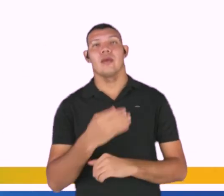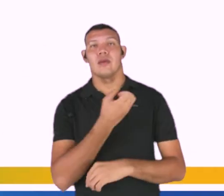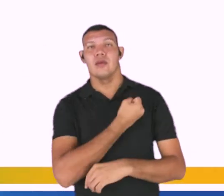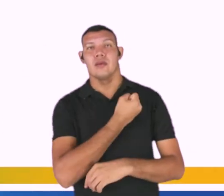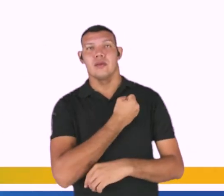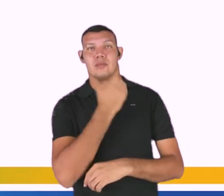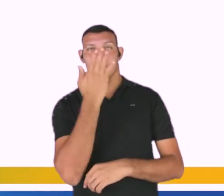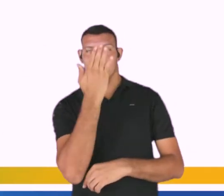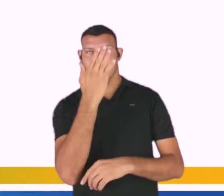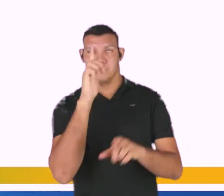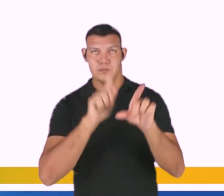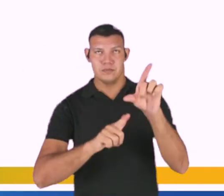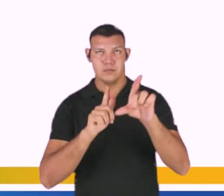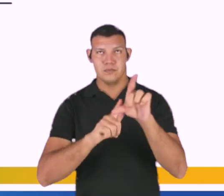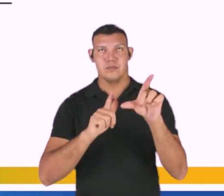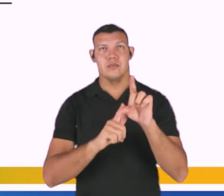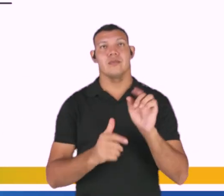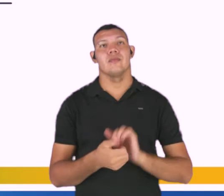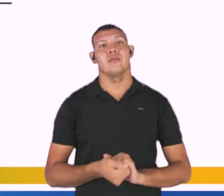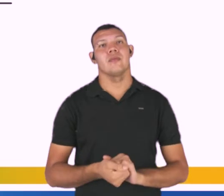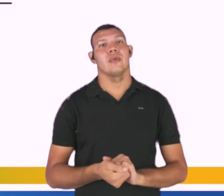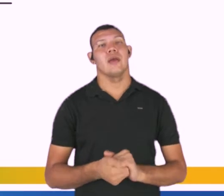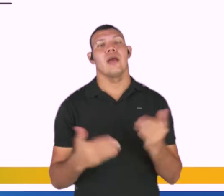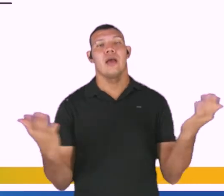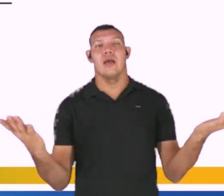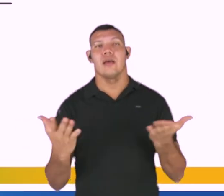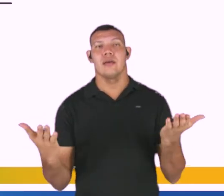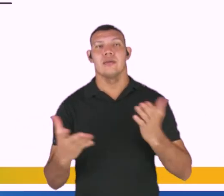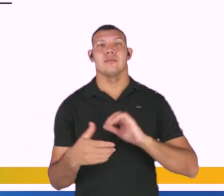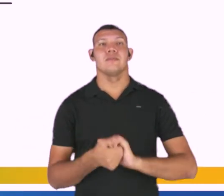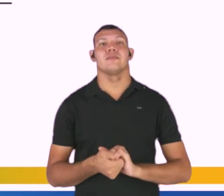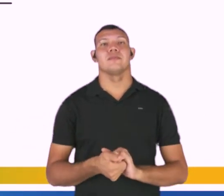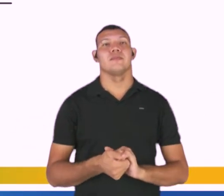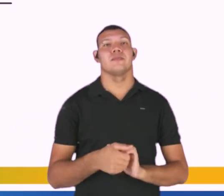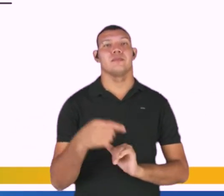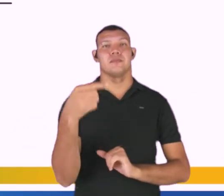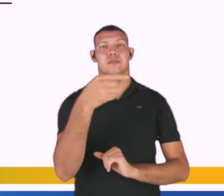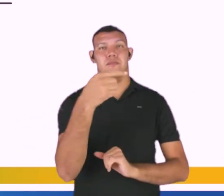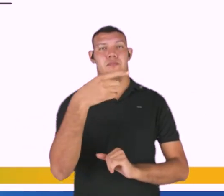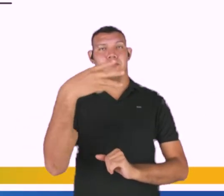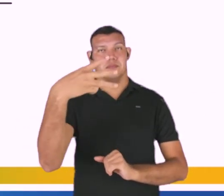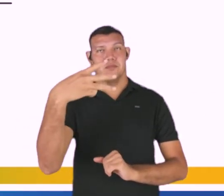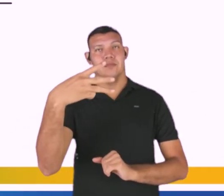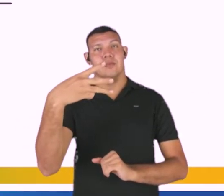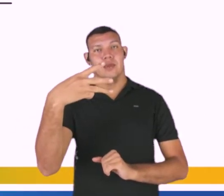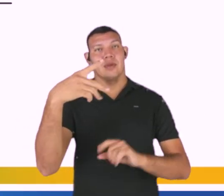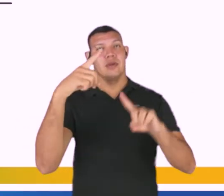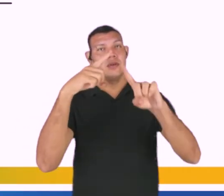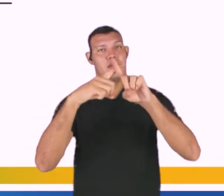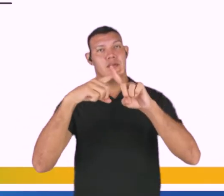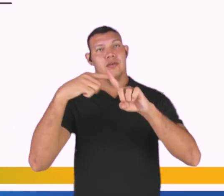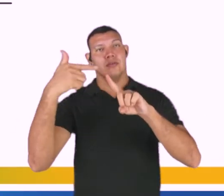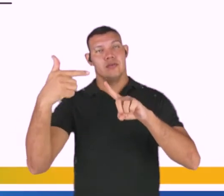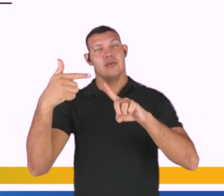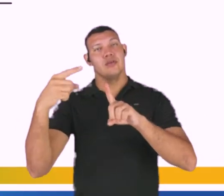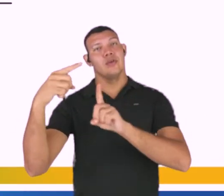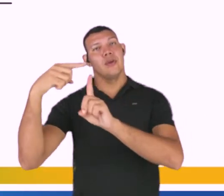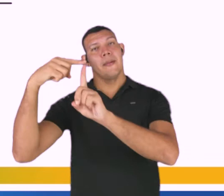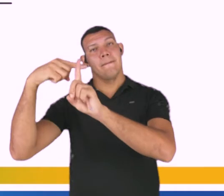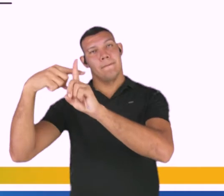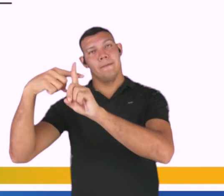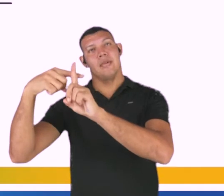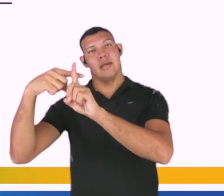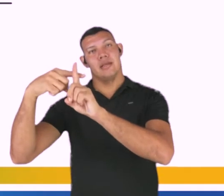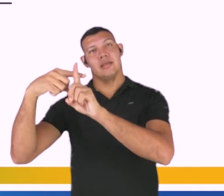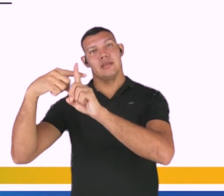Então o próximo passo é multiplicar o menos três por dois e somar com o produto obtido